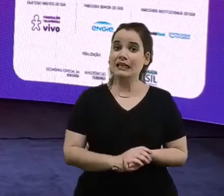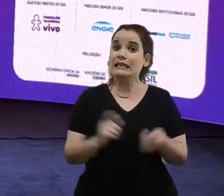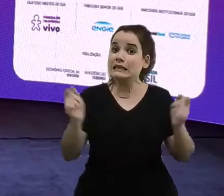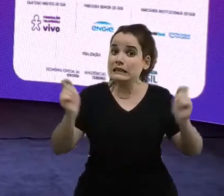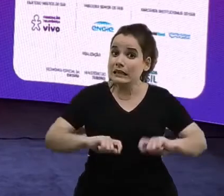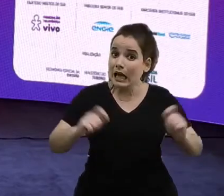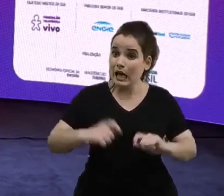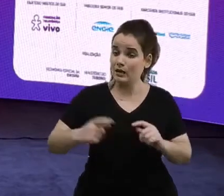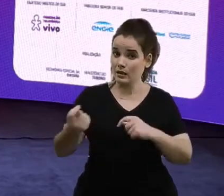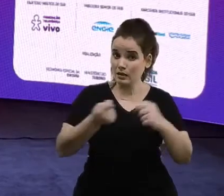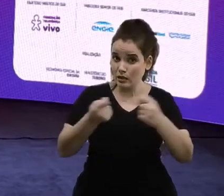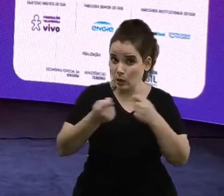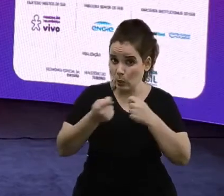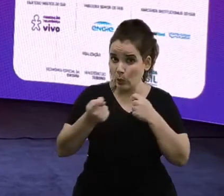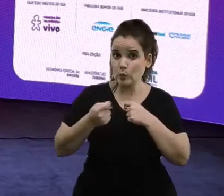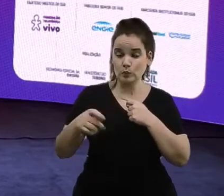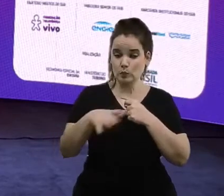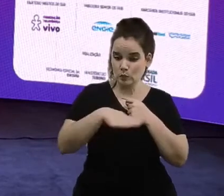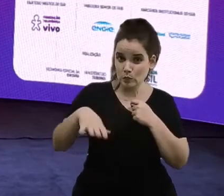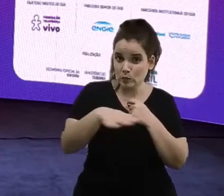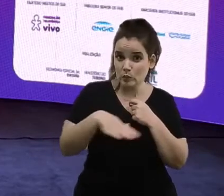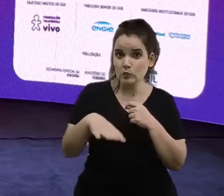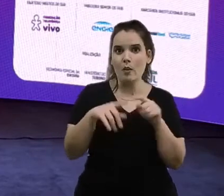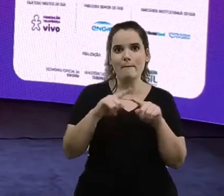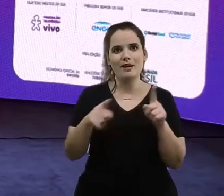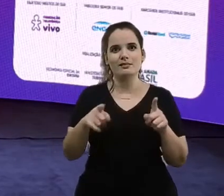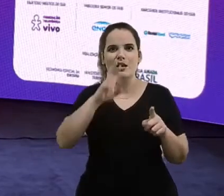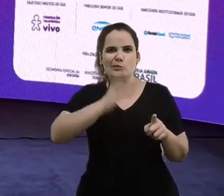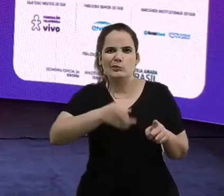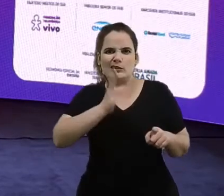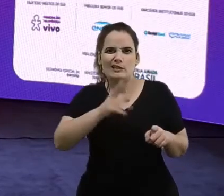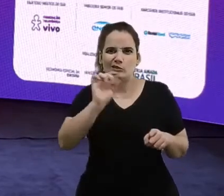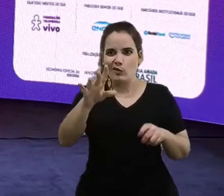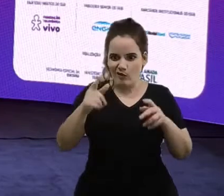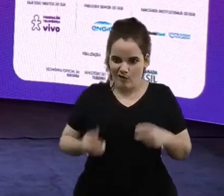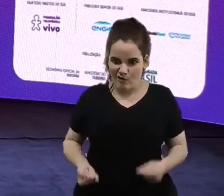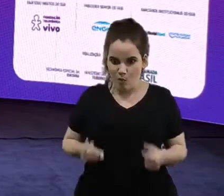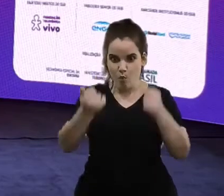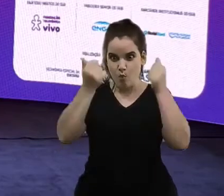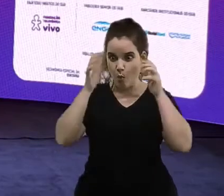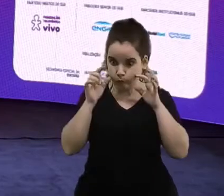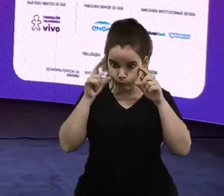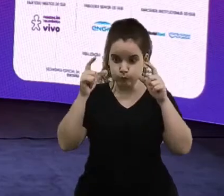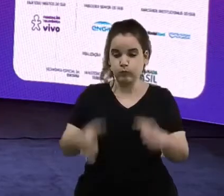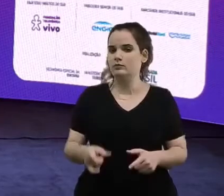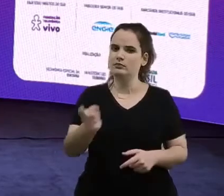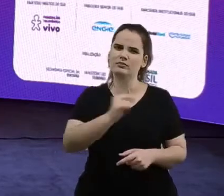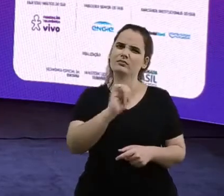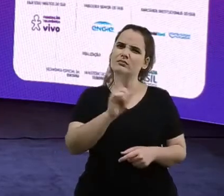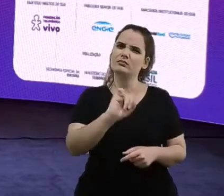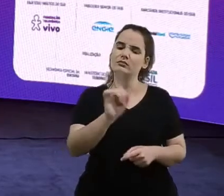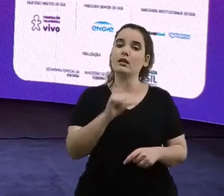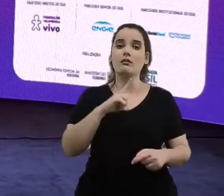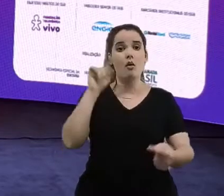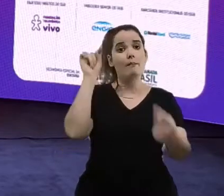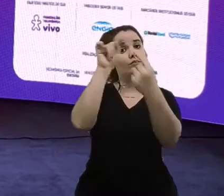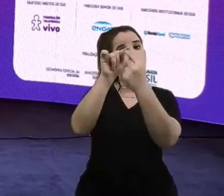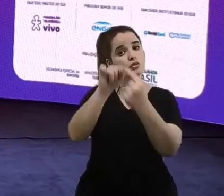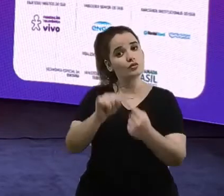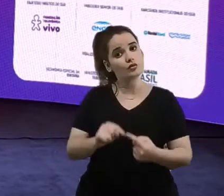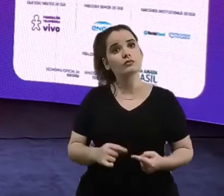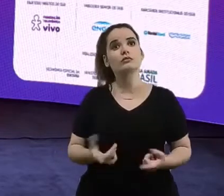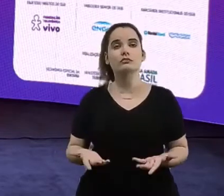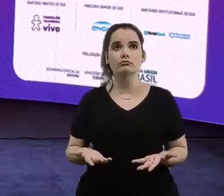visam resultados muito além do resultado financeiro, né, que eles têm objetivos que vão muito mais para